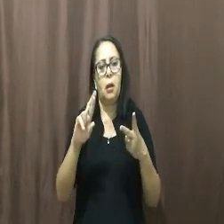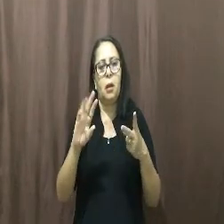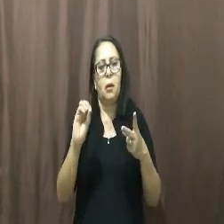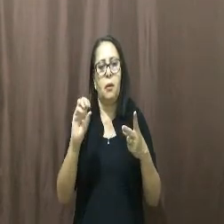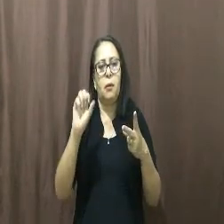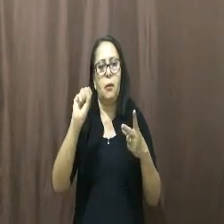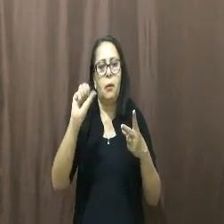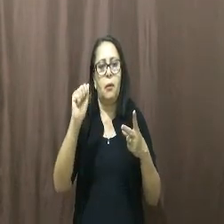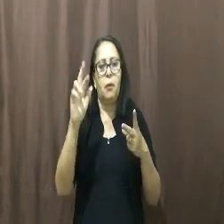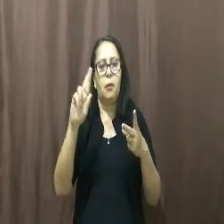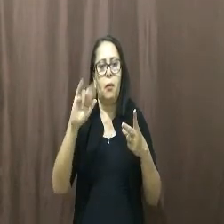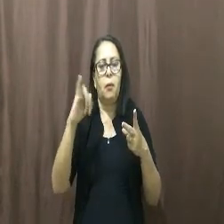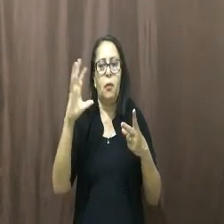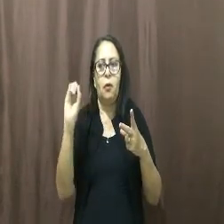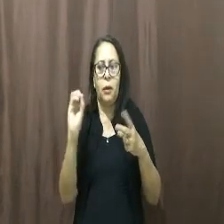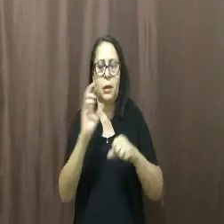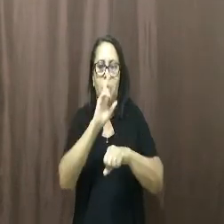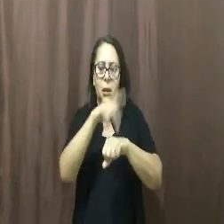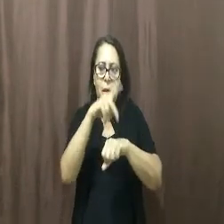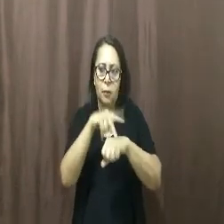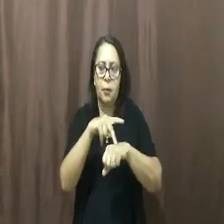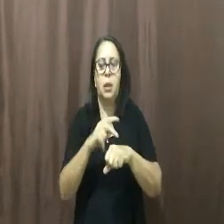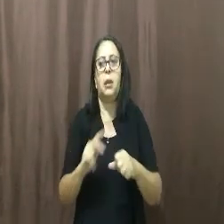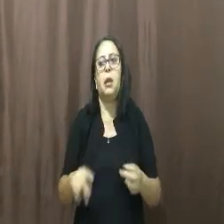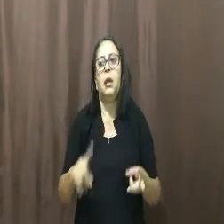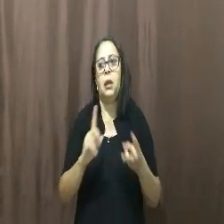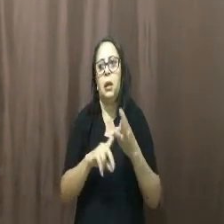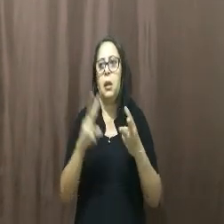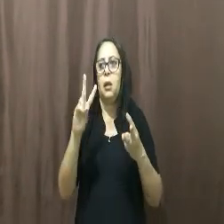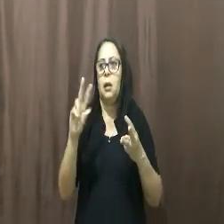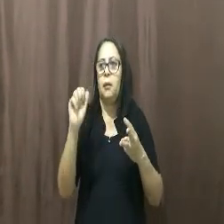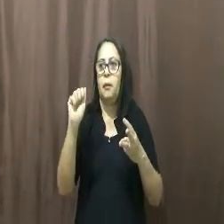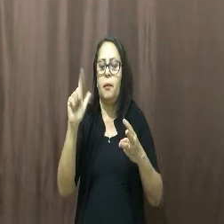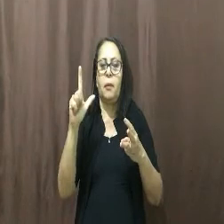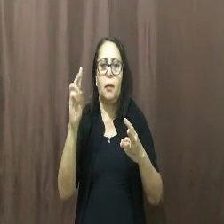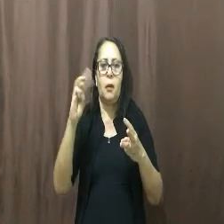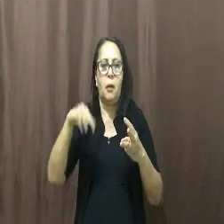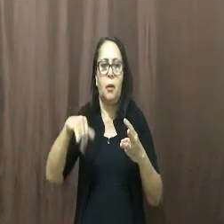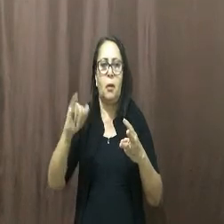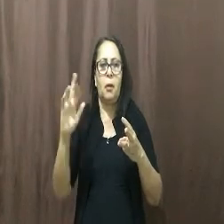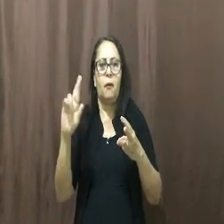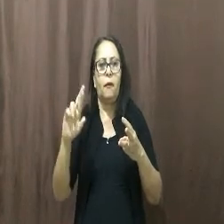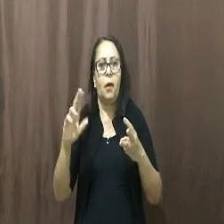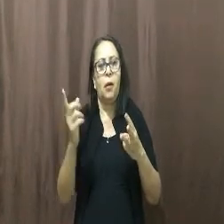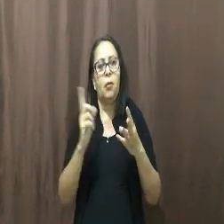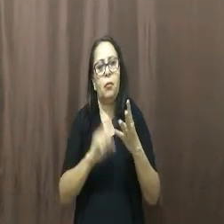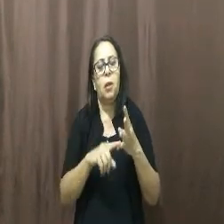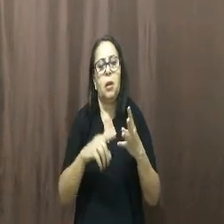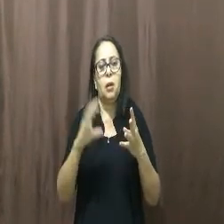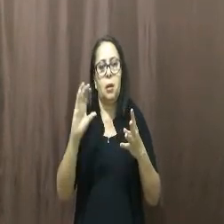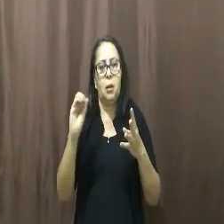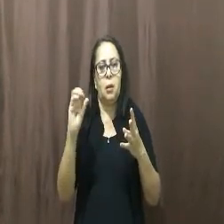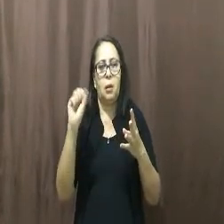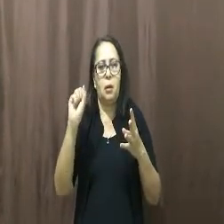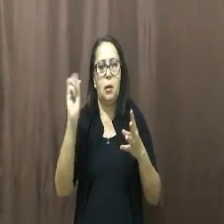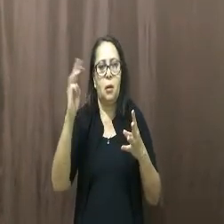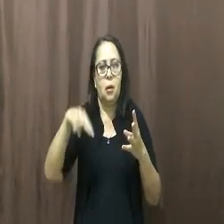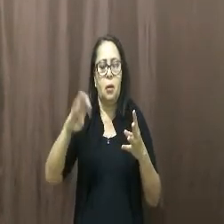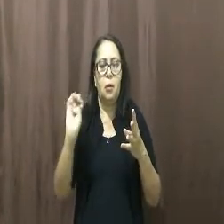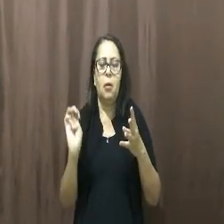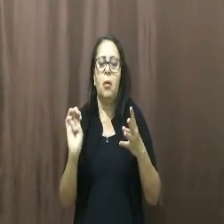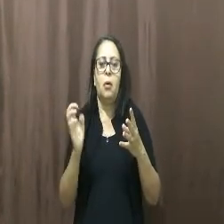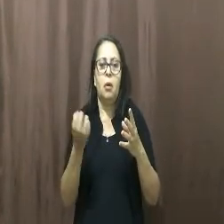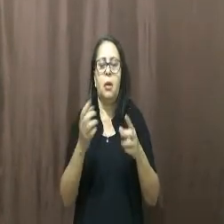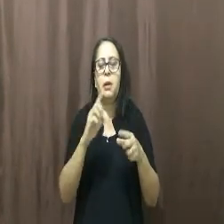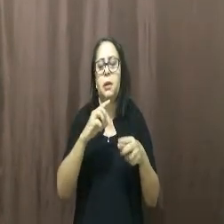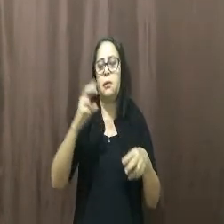Rosália Medeiros, que nós fazemos atividades juntos com o Pindaré, Lucimar, Valmir, Cosme, né, a Nilde,